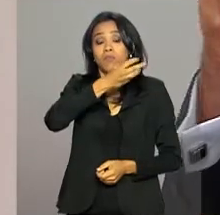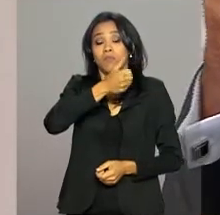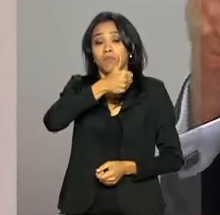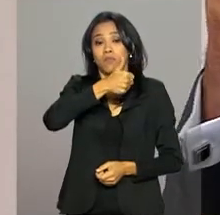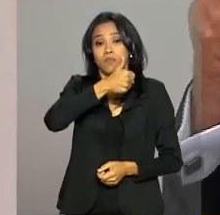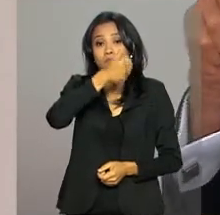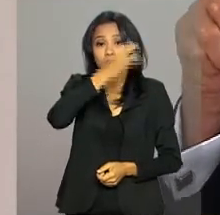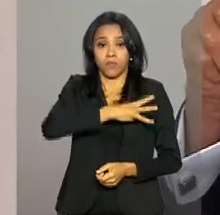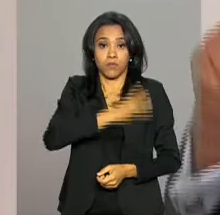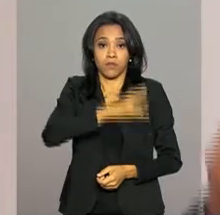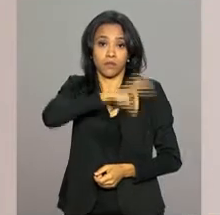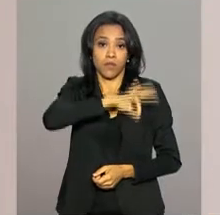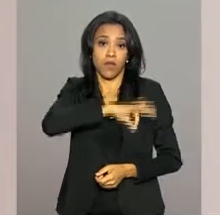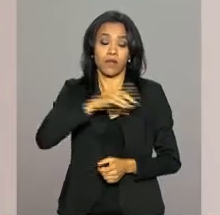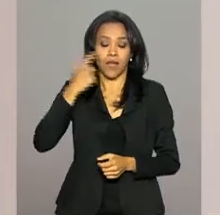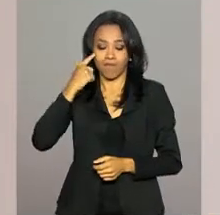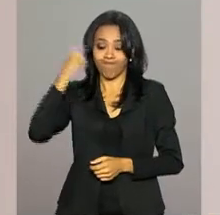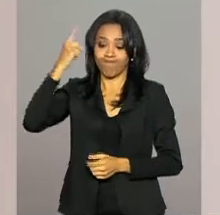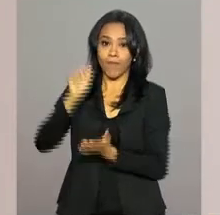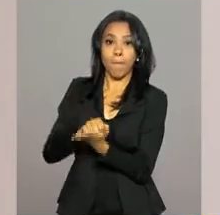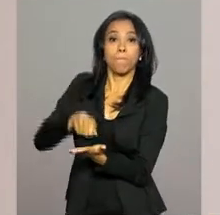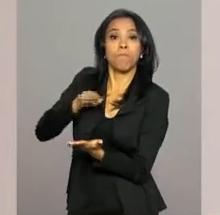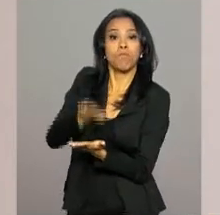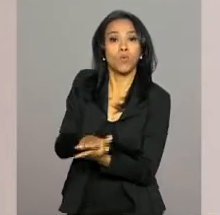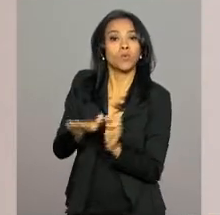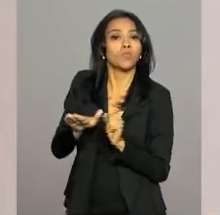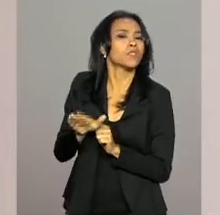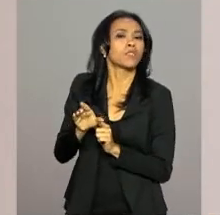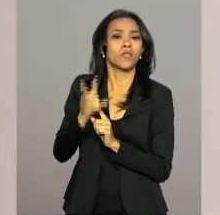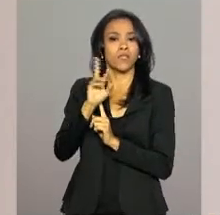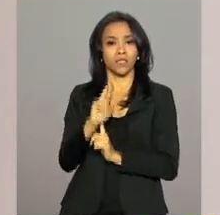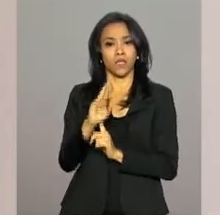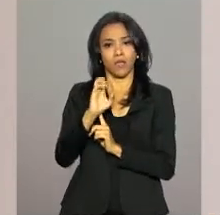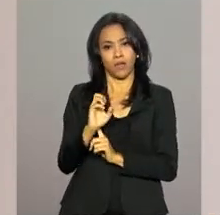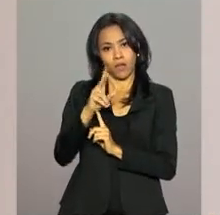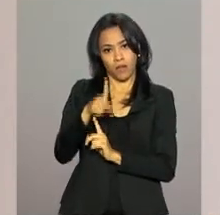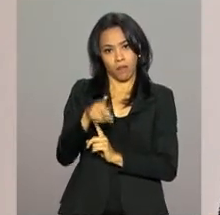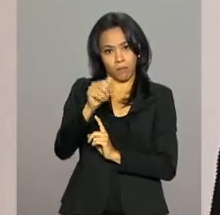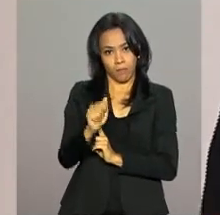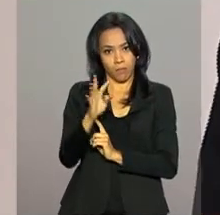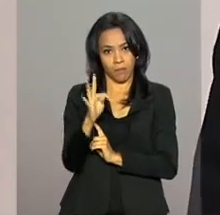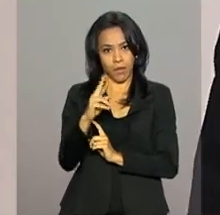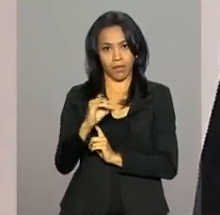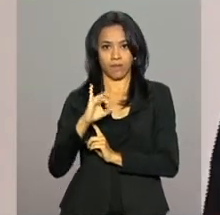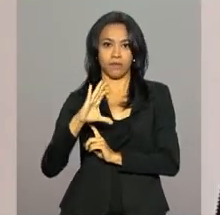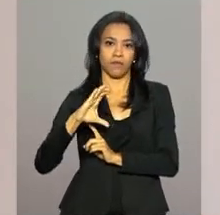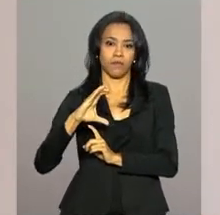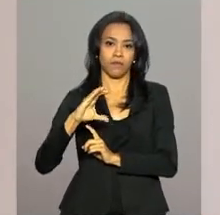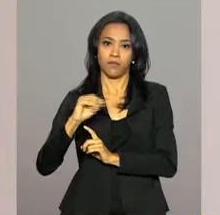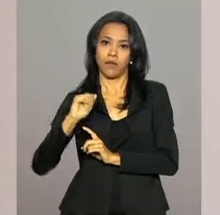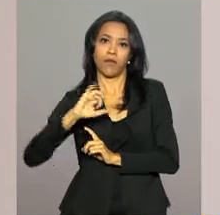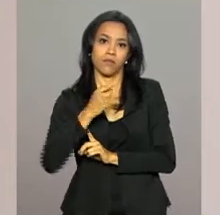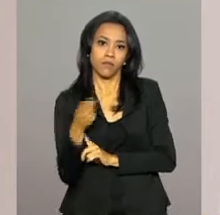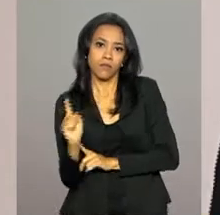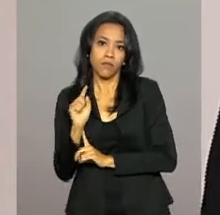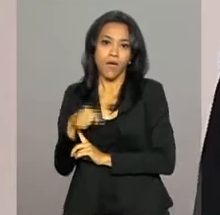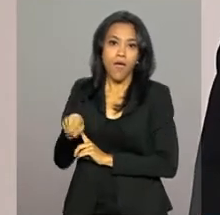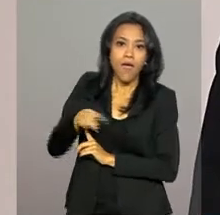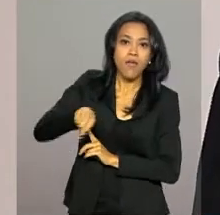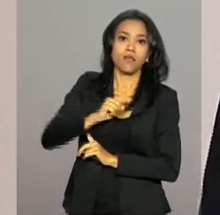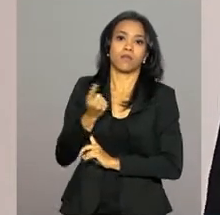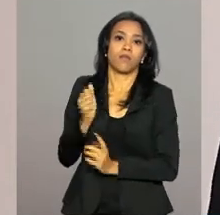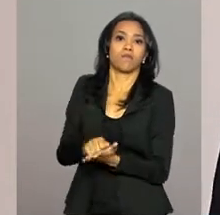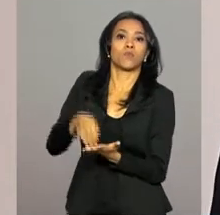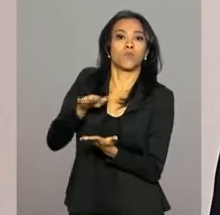multa da repatriação e no dia 30 de dezembro por medida provisória nós partilhamos